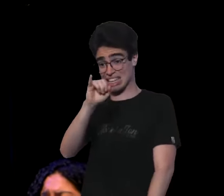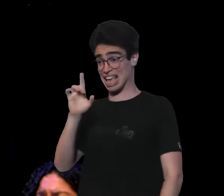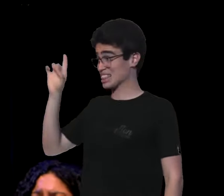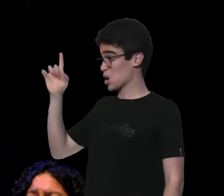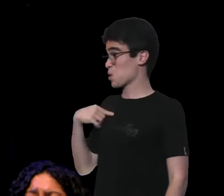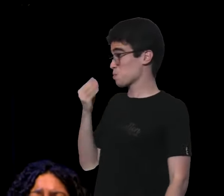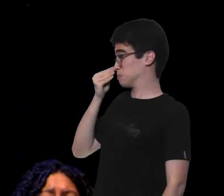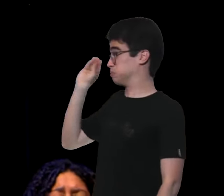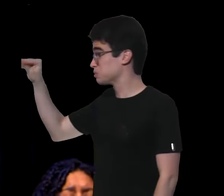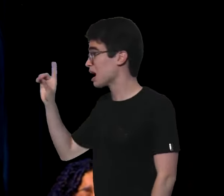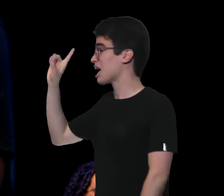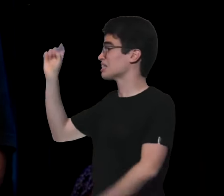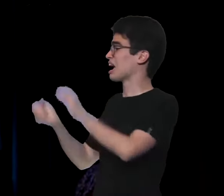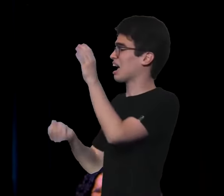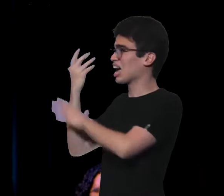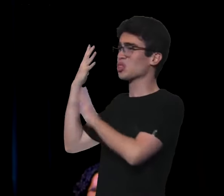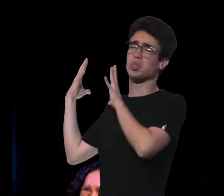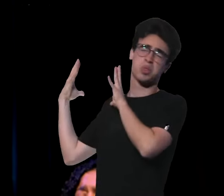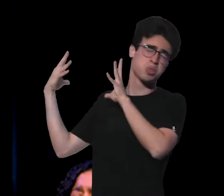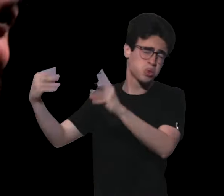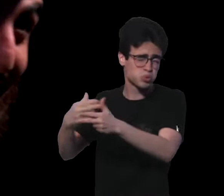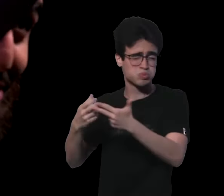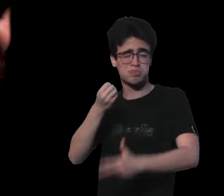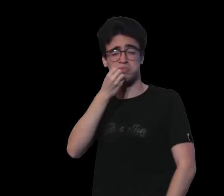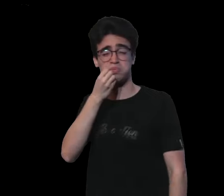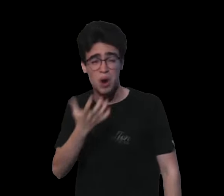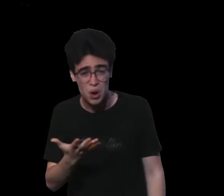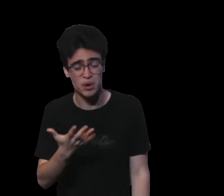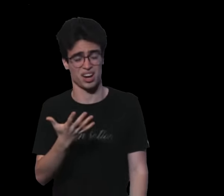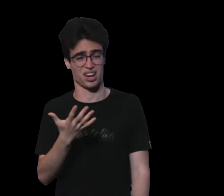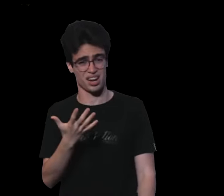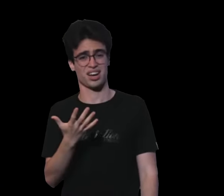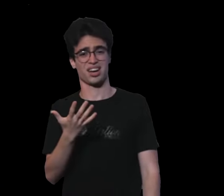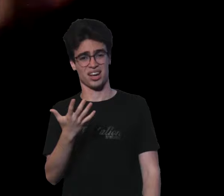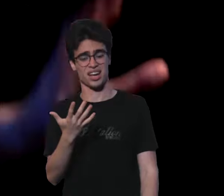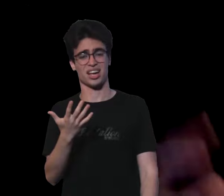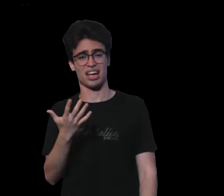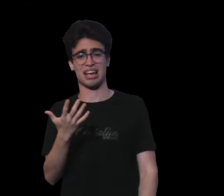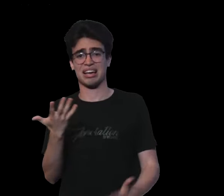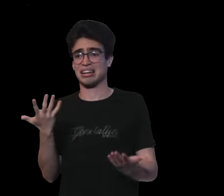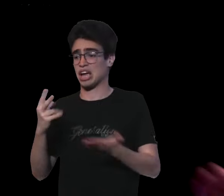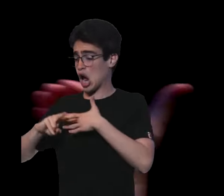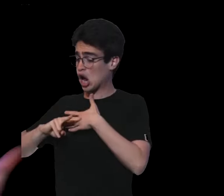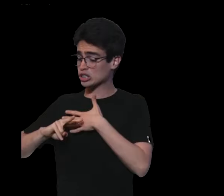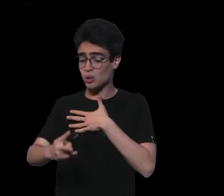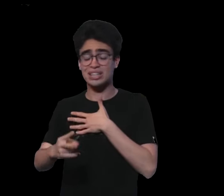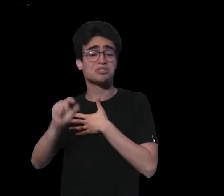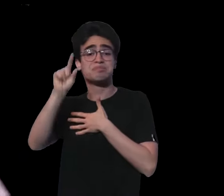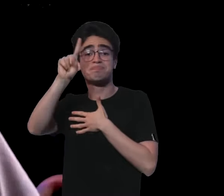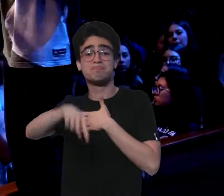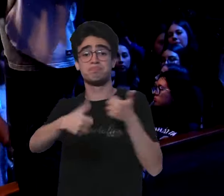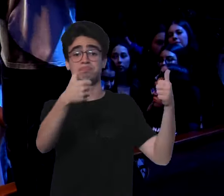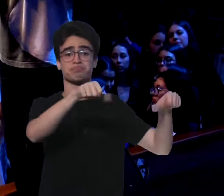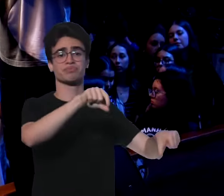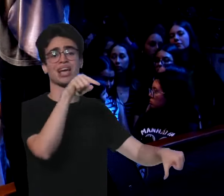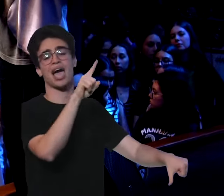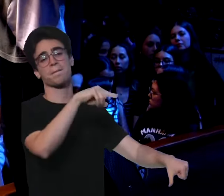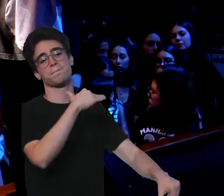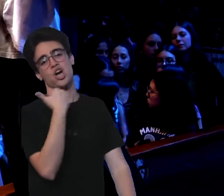de vida, a fonte de luz, a fonte de tudo que é bom que existe, só nos sobra o contrário disso, a